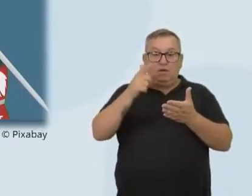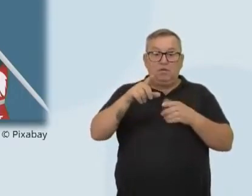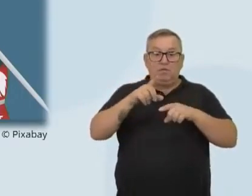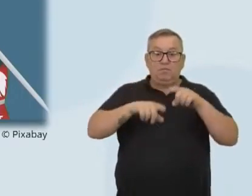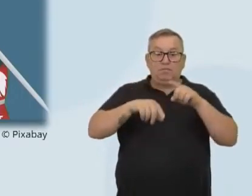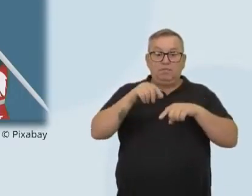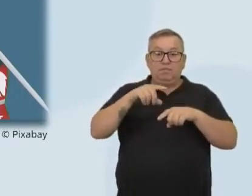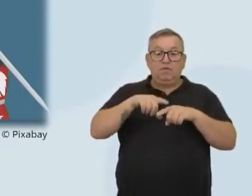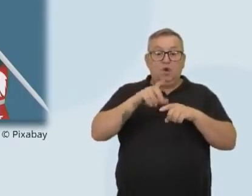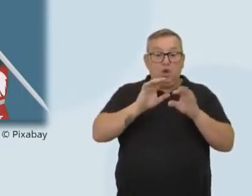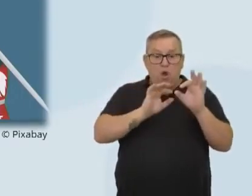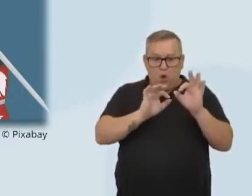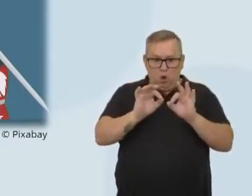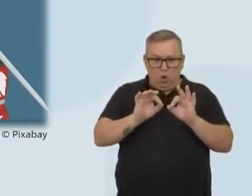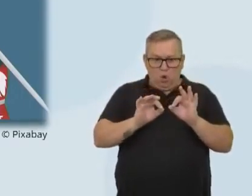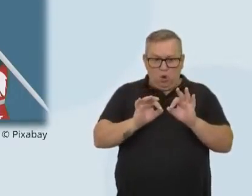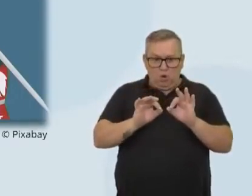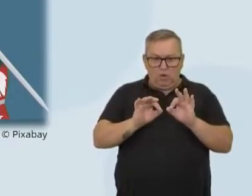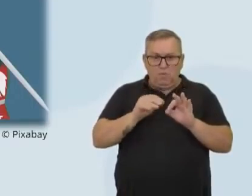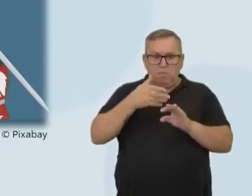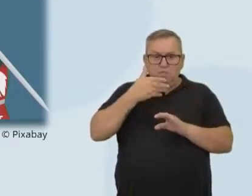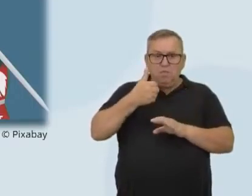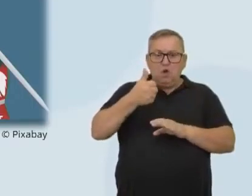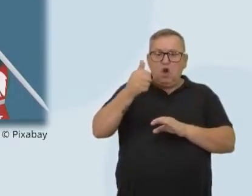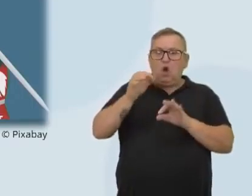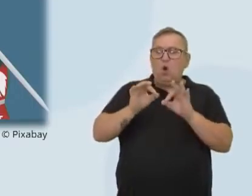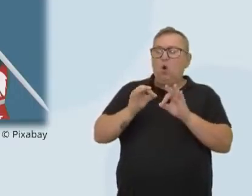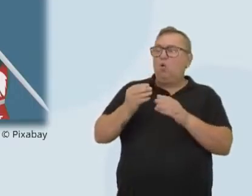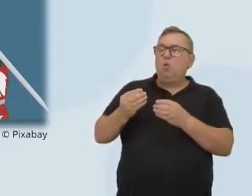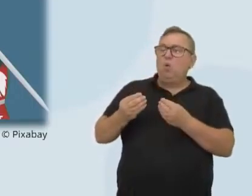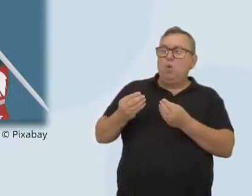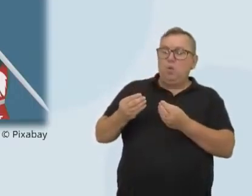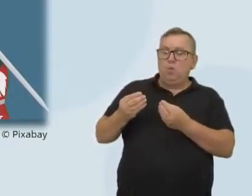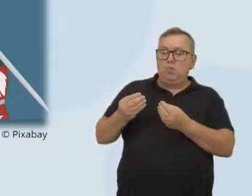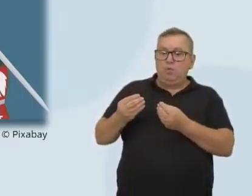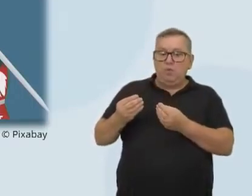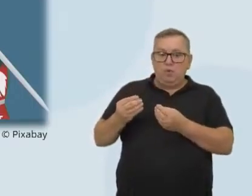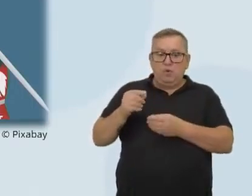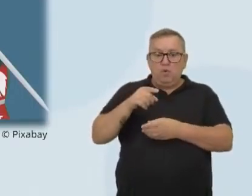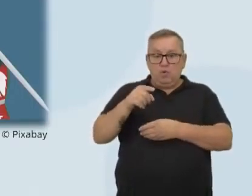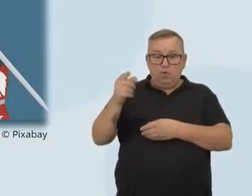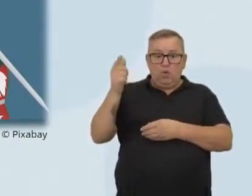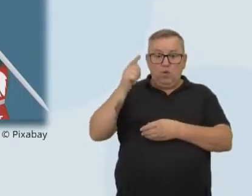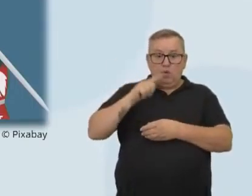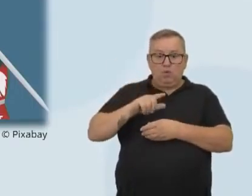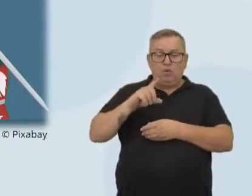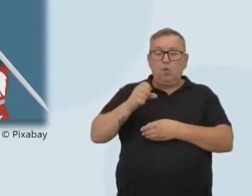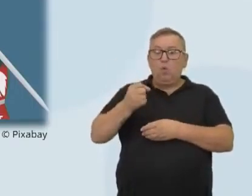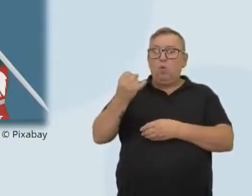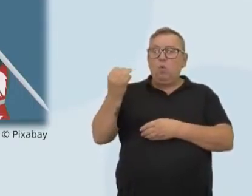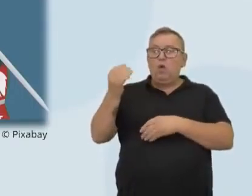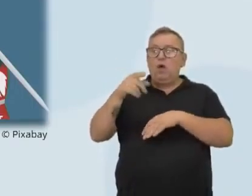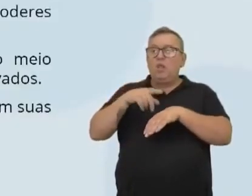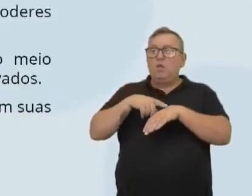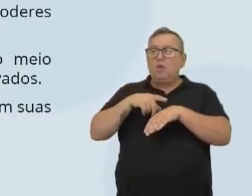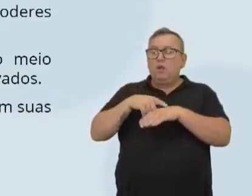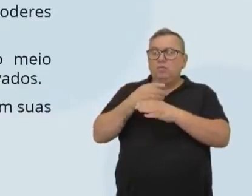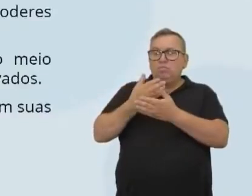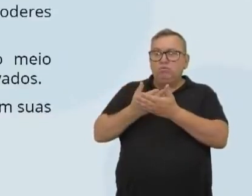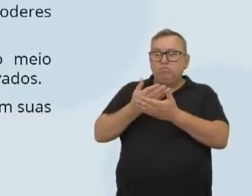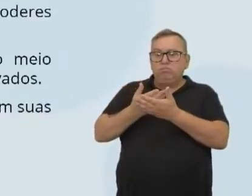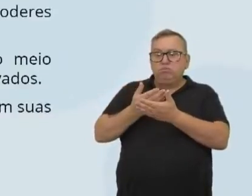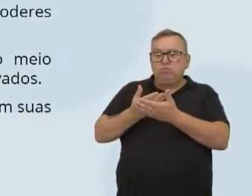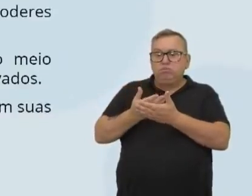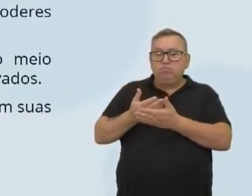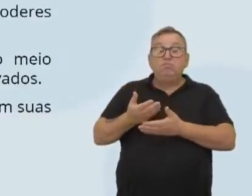materiais geralmente estão em ordem. Como agir para melhorar a organização desses materiais? Vocês costumam dedicar quanto tempo para os estudos desses componentes